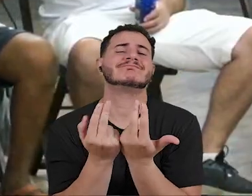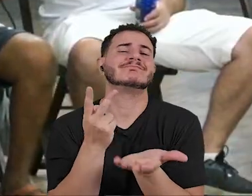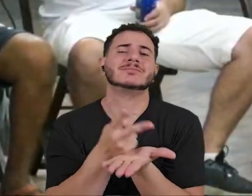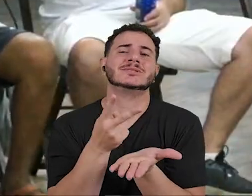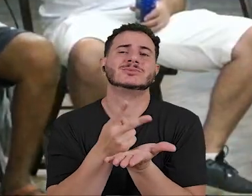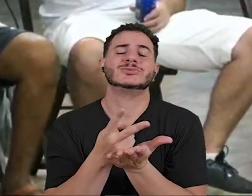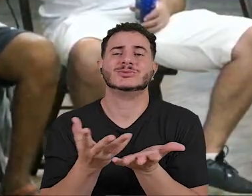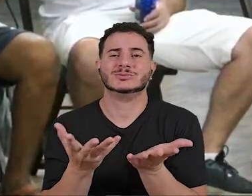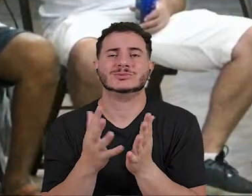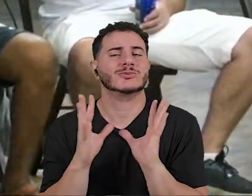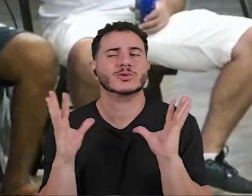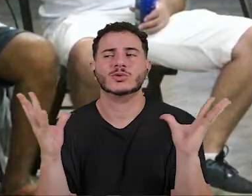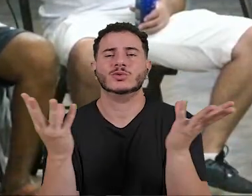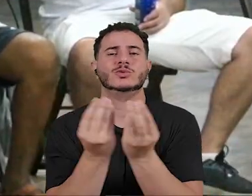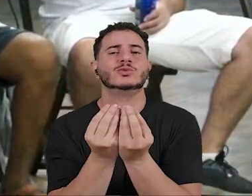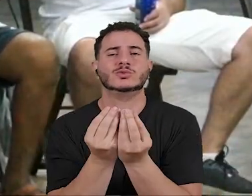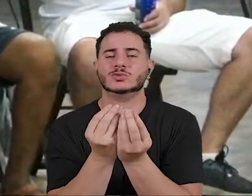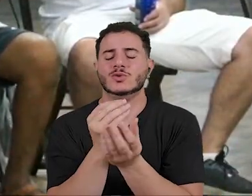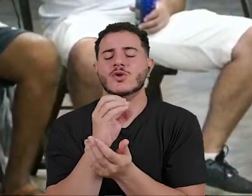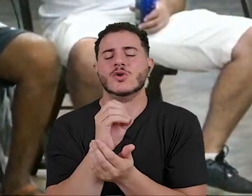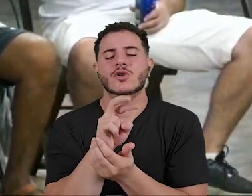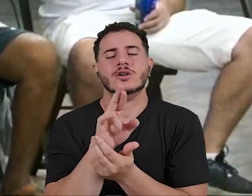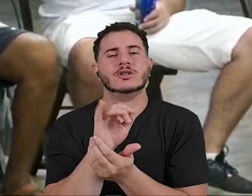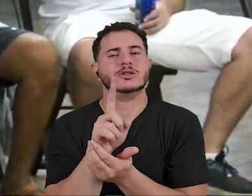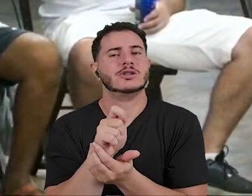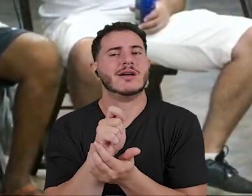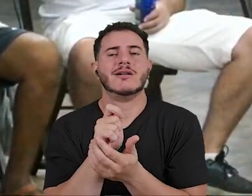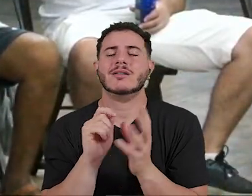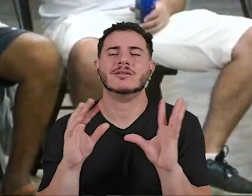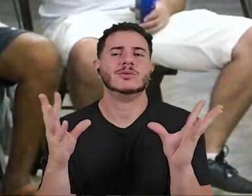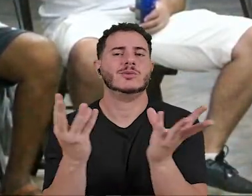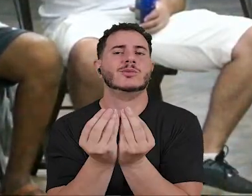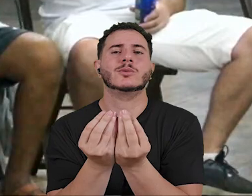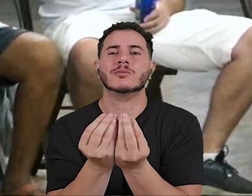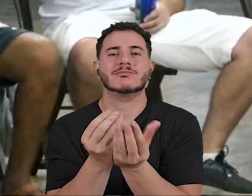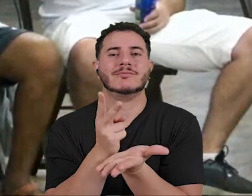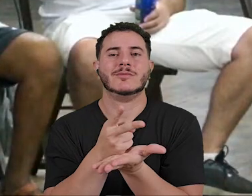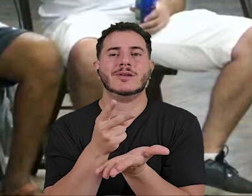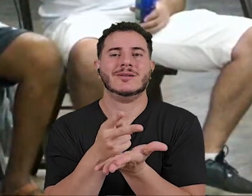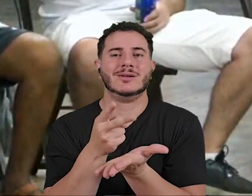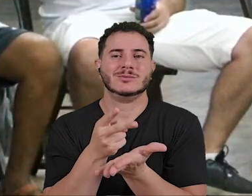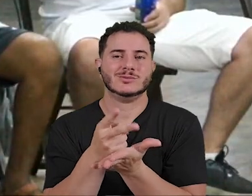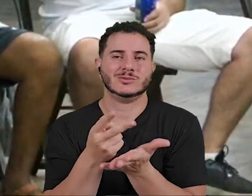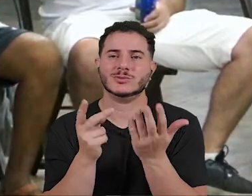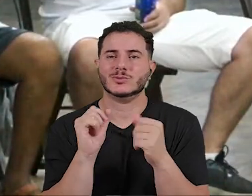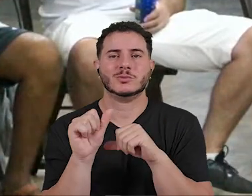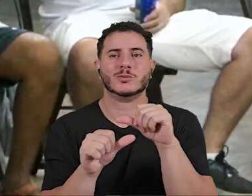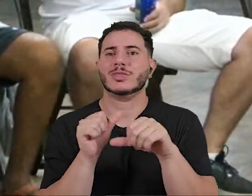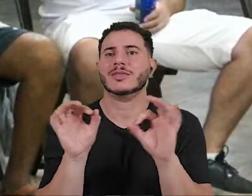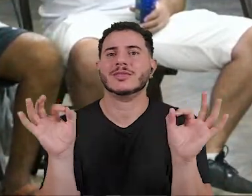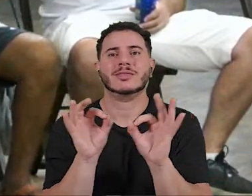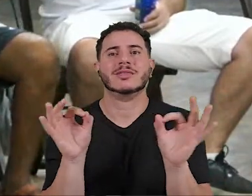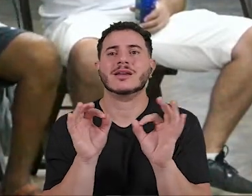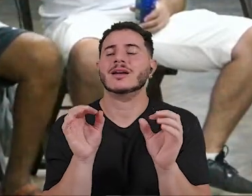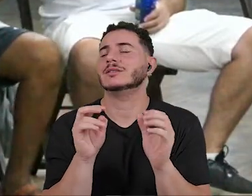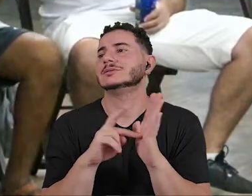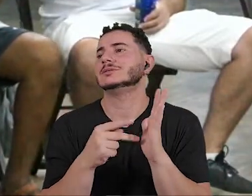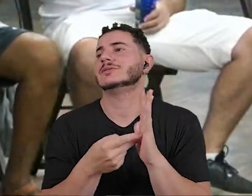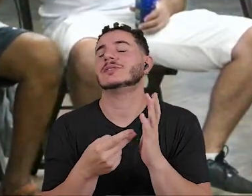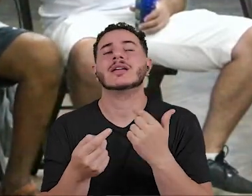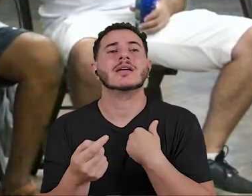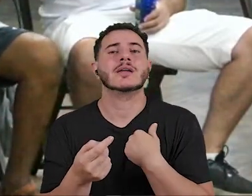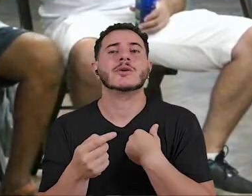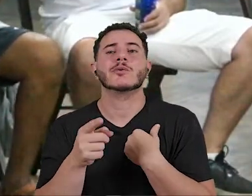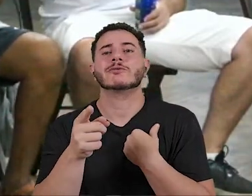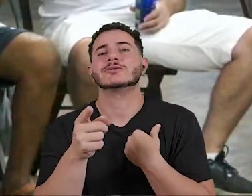não muda nada, só muda isso. É como se eu e você, como sou filho de Pai Jorge,